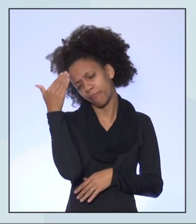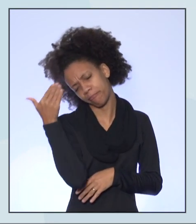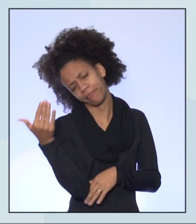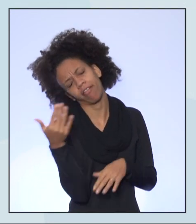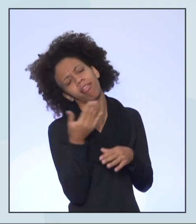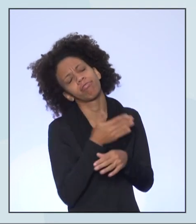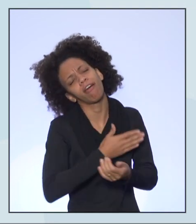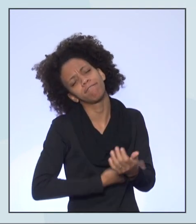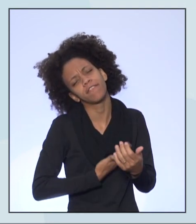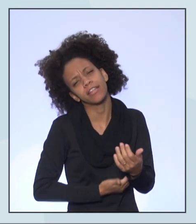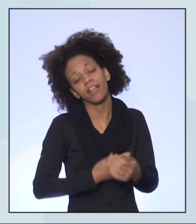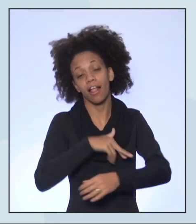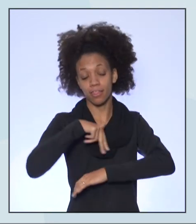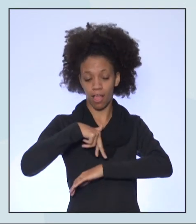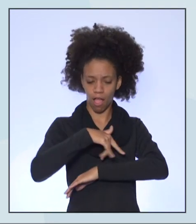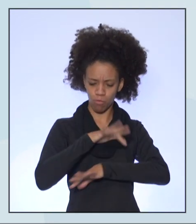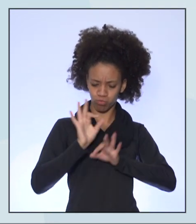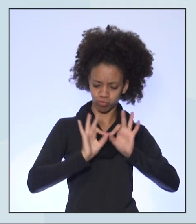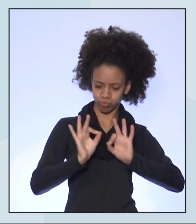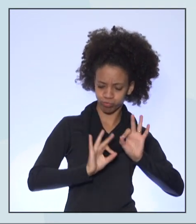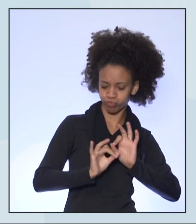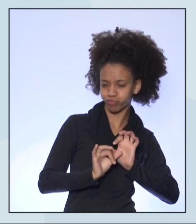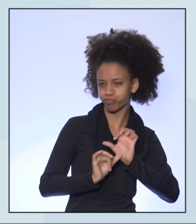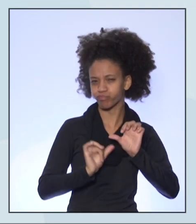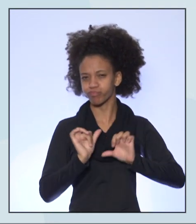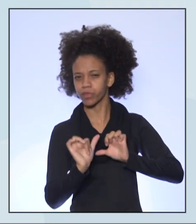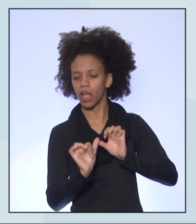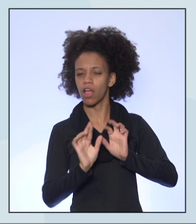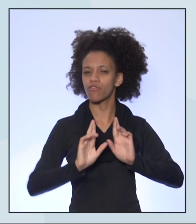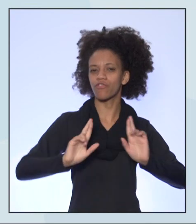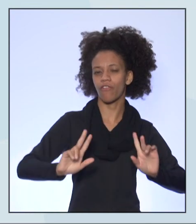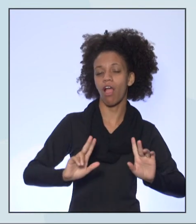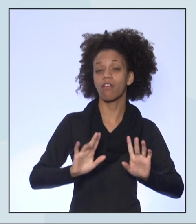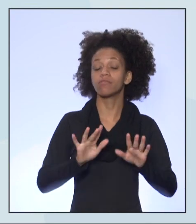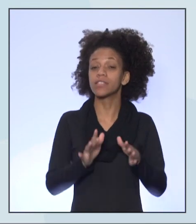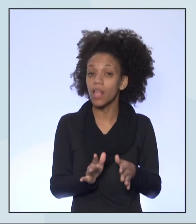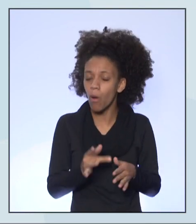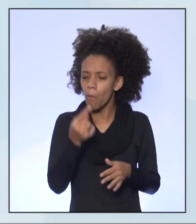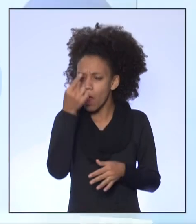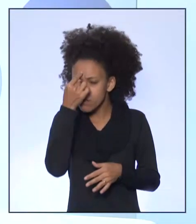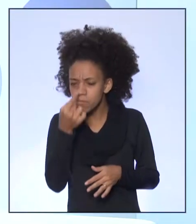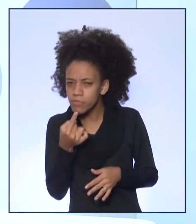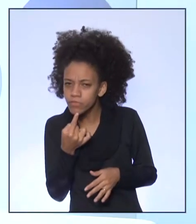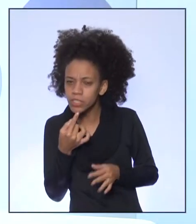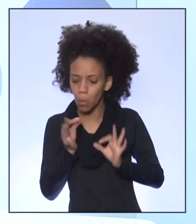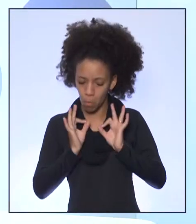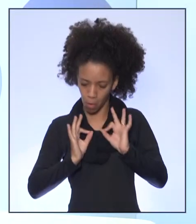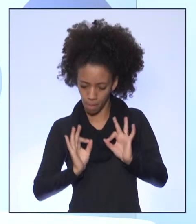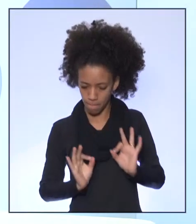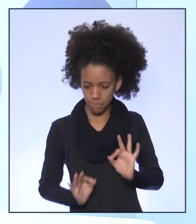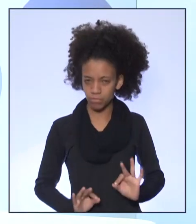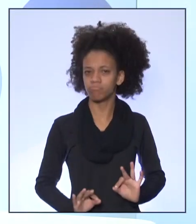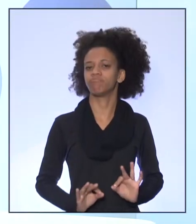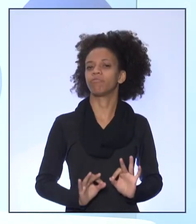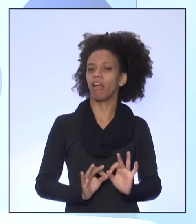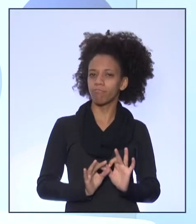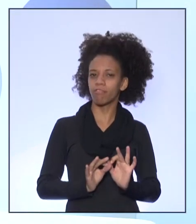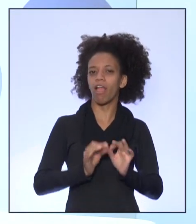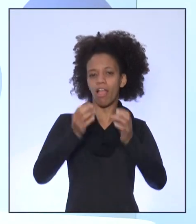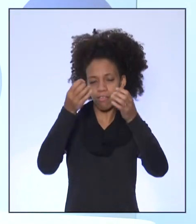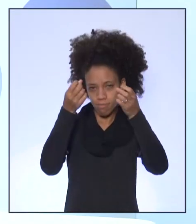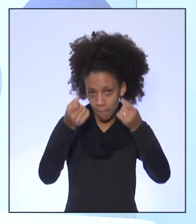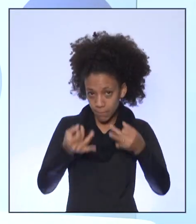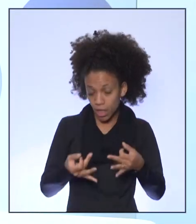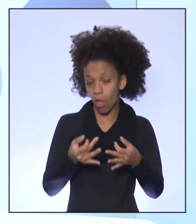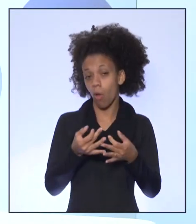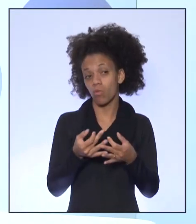estilos diferentes. Então, realmente, devido a essas características pomposas, né, como a professora Priscila descreveu, a